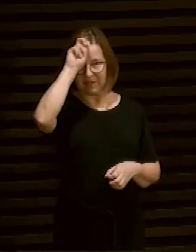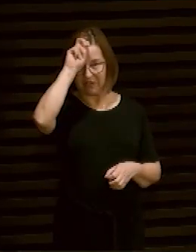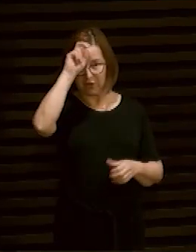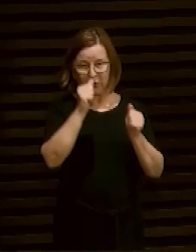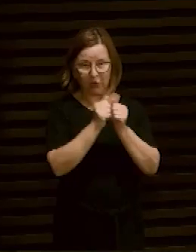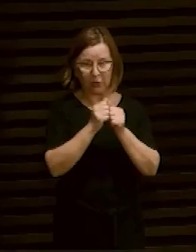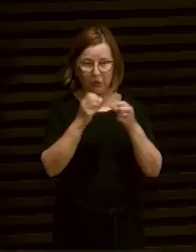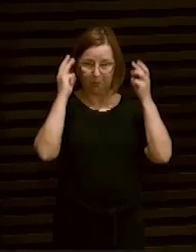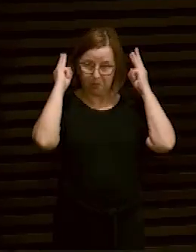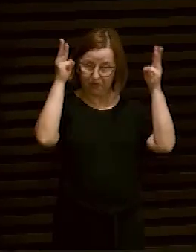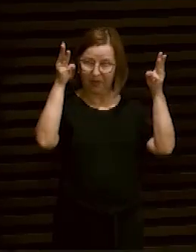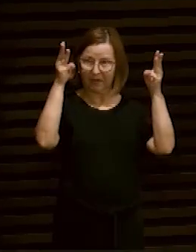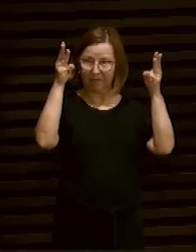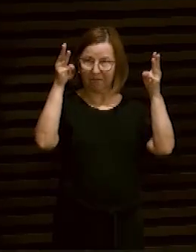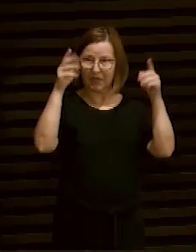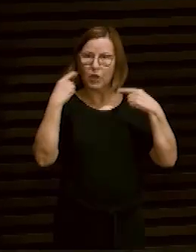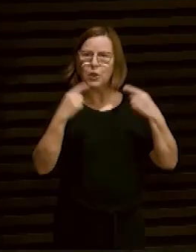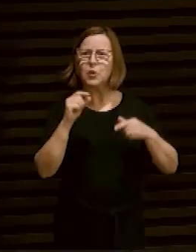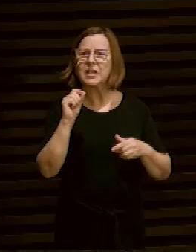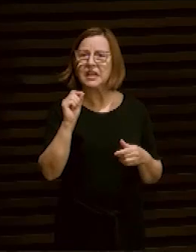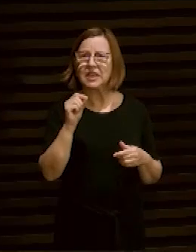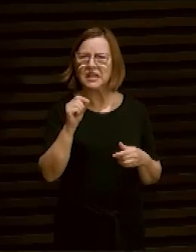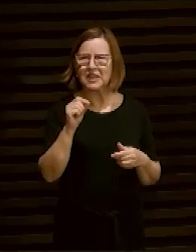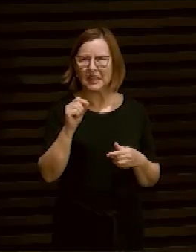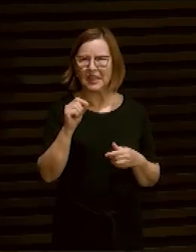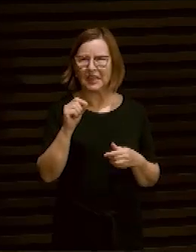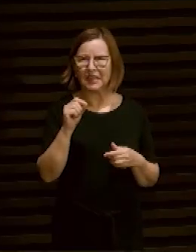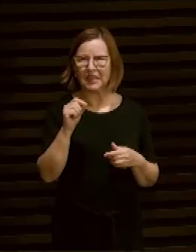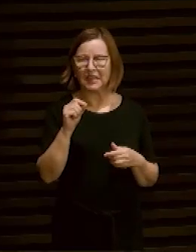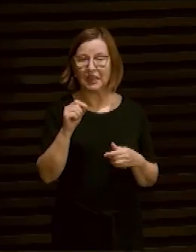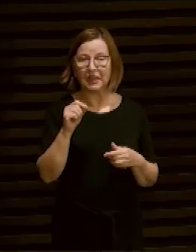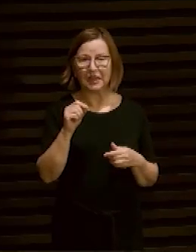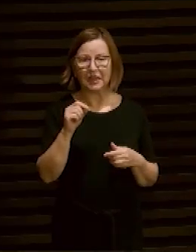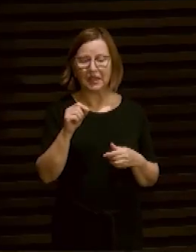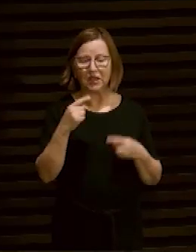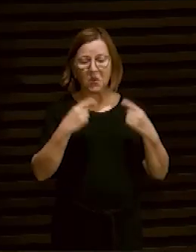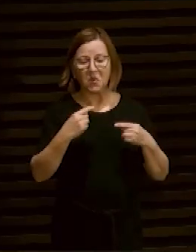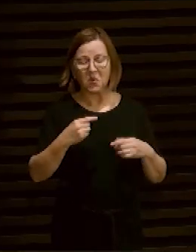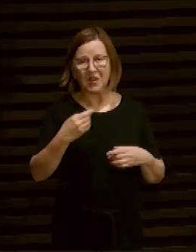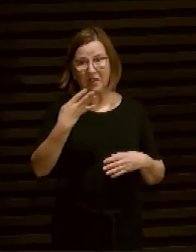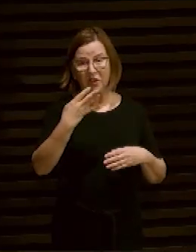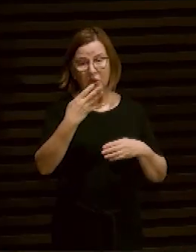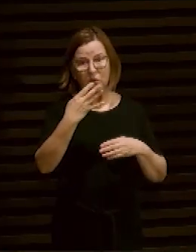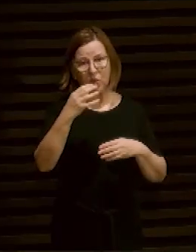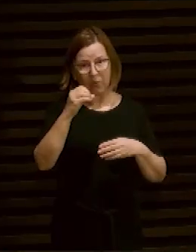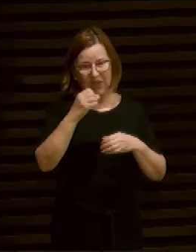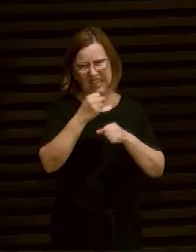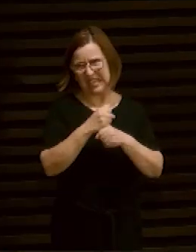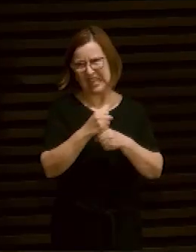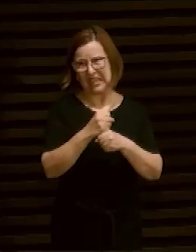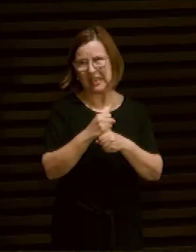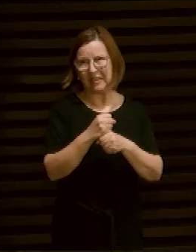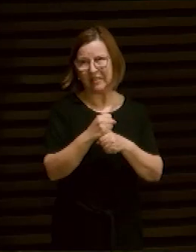Moisés? E contra quem se indignou por 40 anos? Não foi contra os que pecaram,